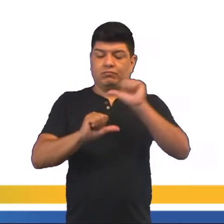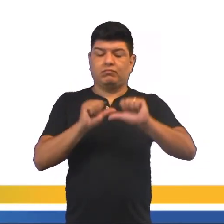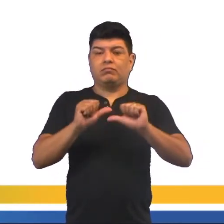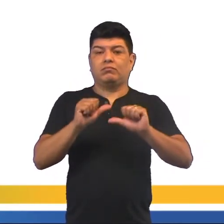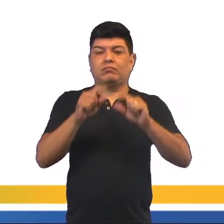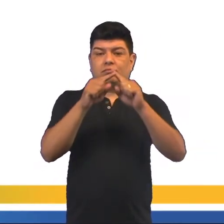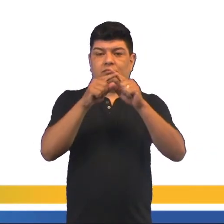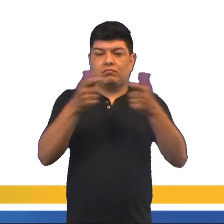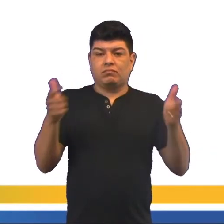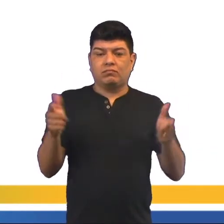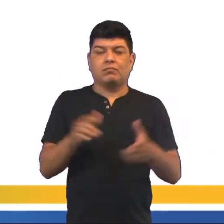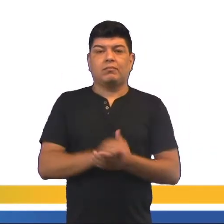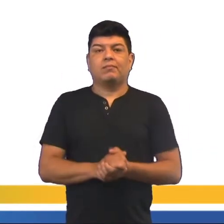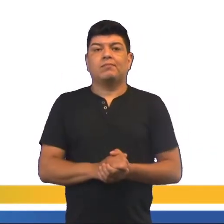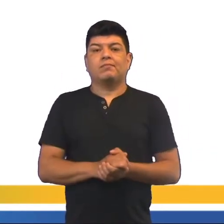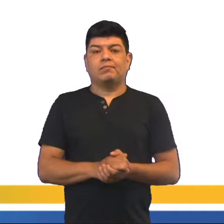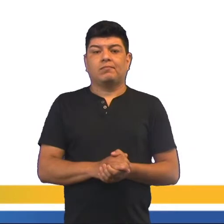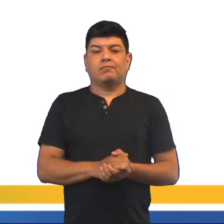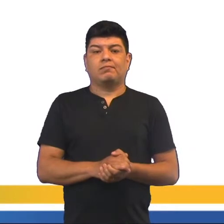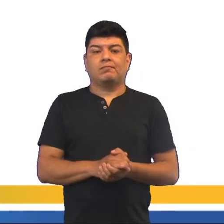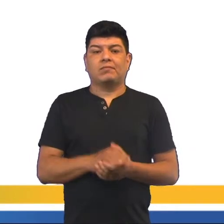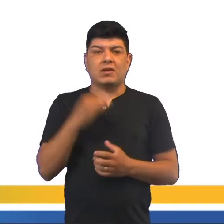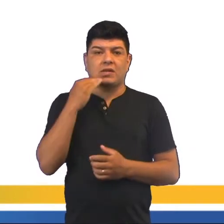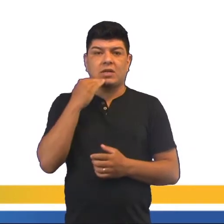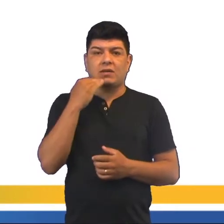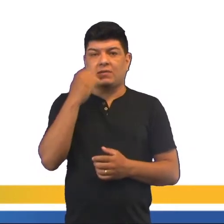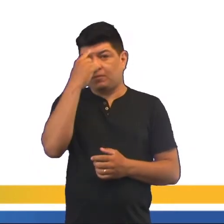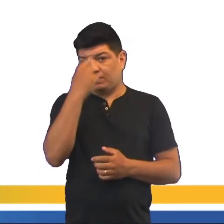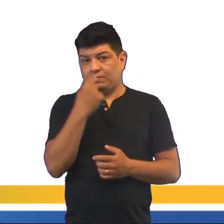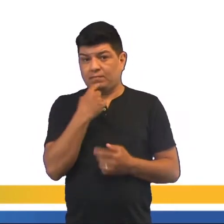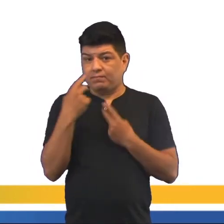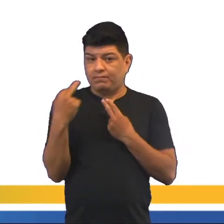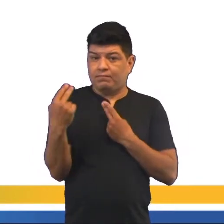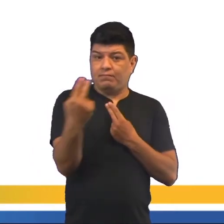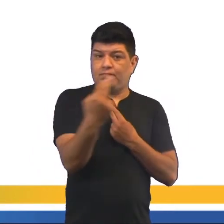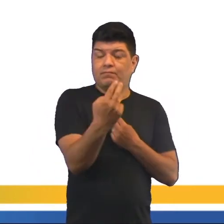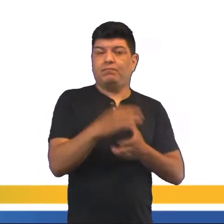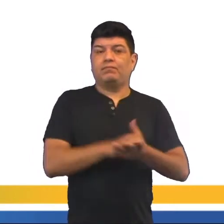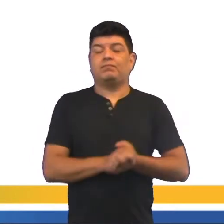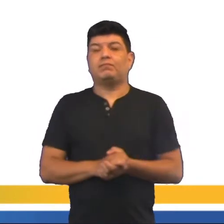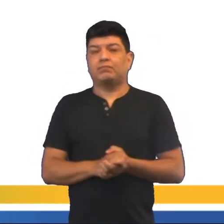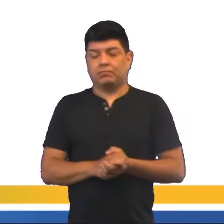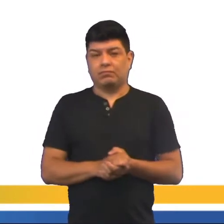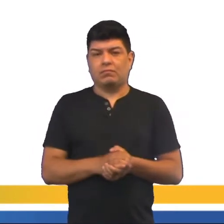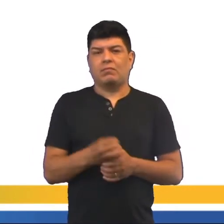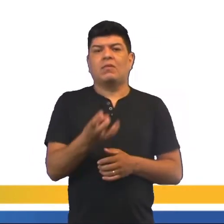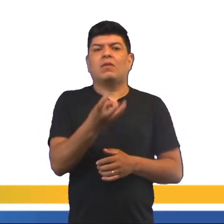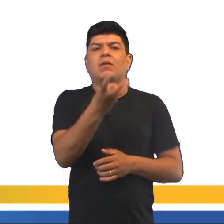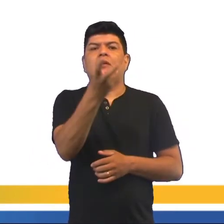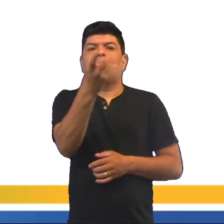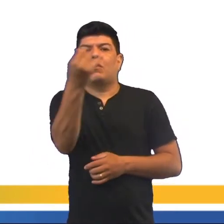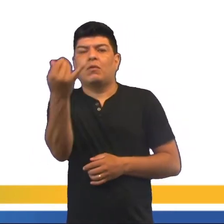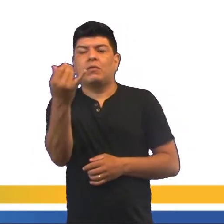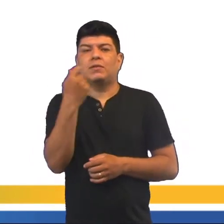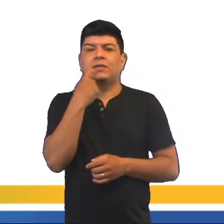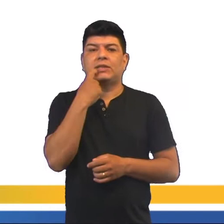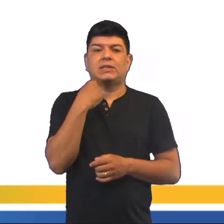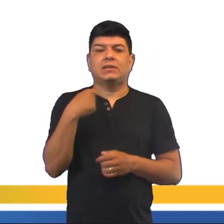tamanho. E nem danifique a figura, ela tem que ser iguais, né? Quantas vezes a